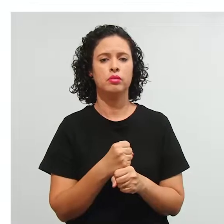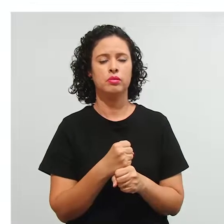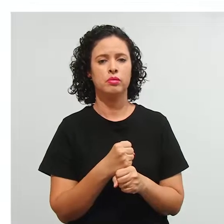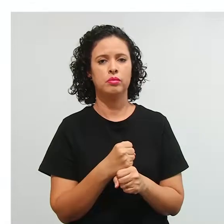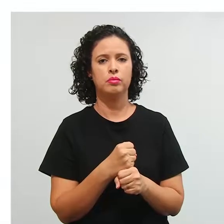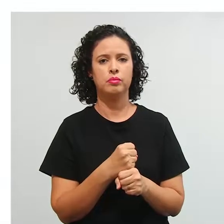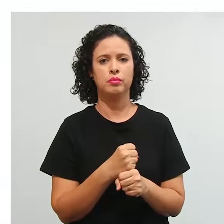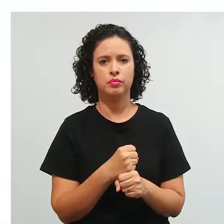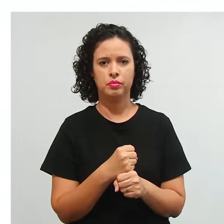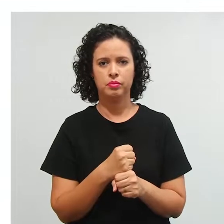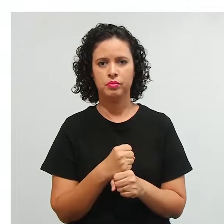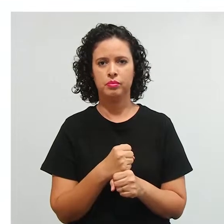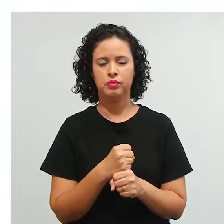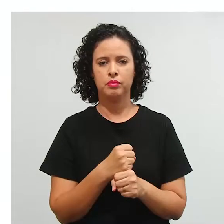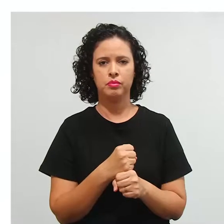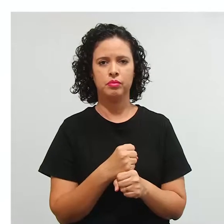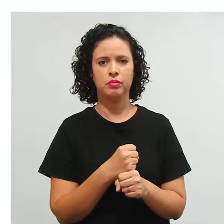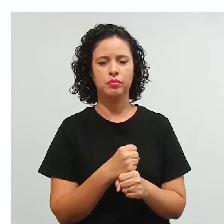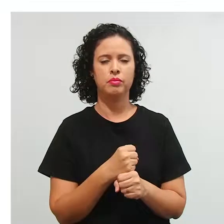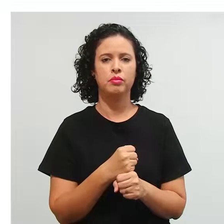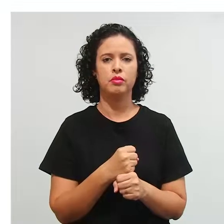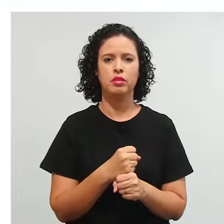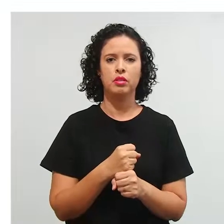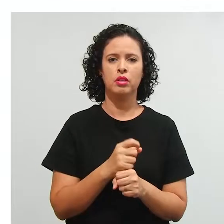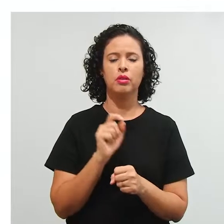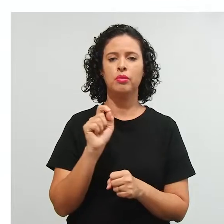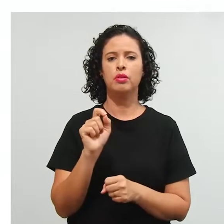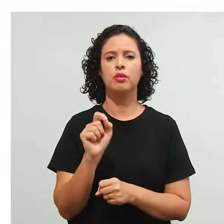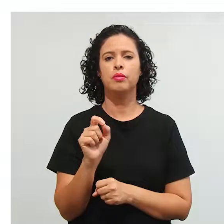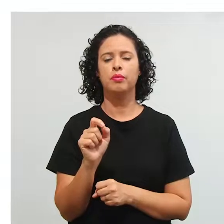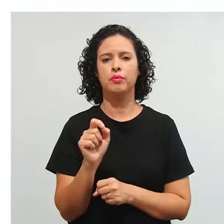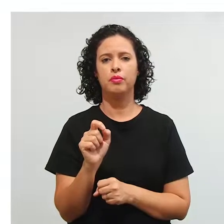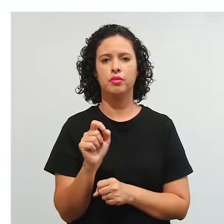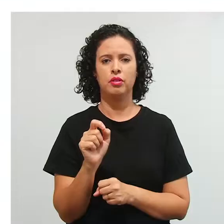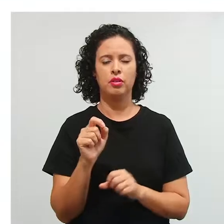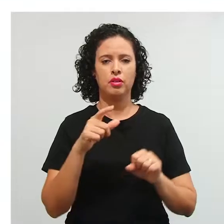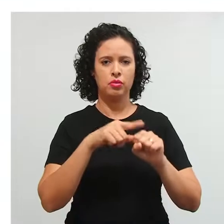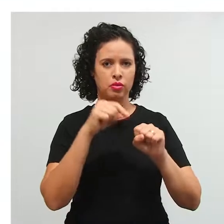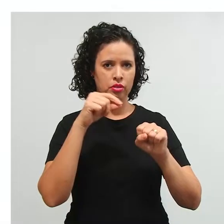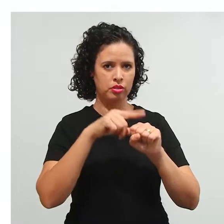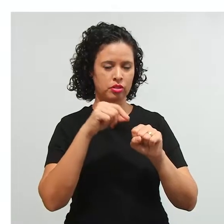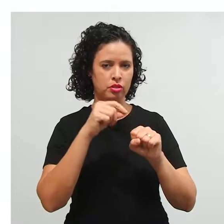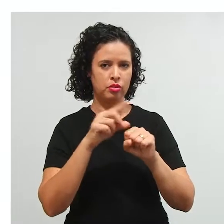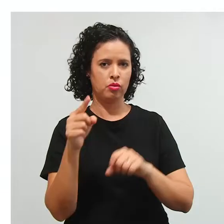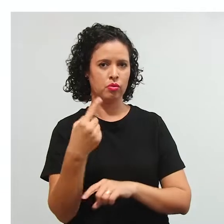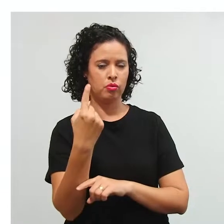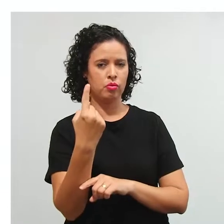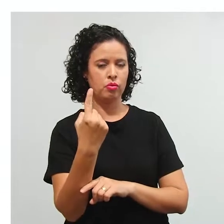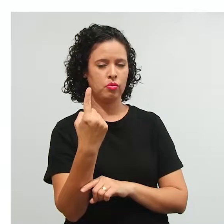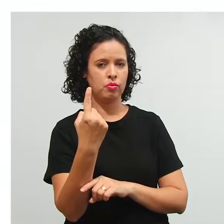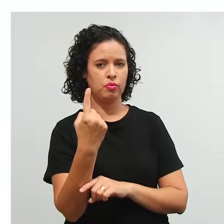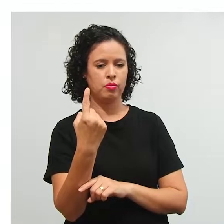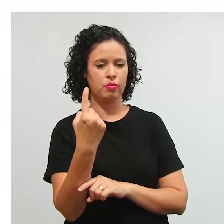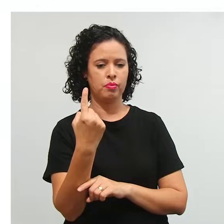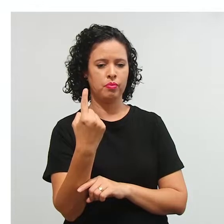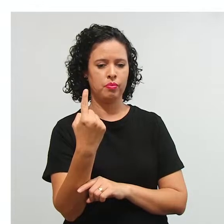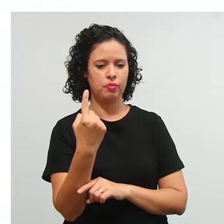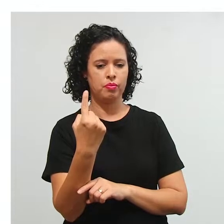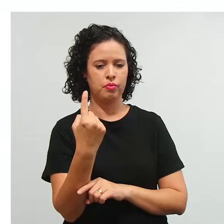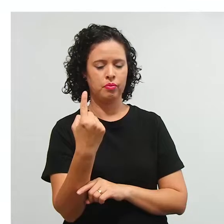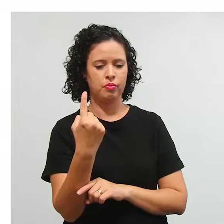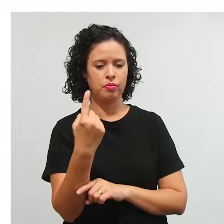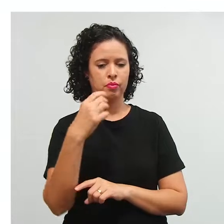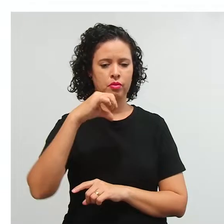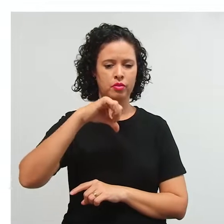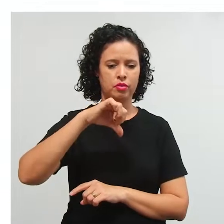constituído isso? Né? Foi constituído no artigo 167 da Constituição